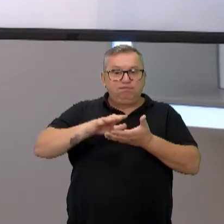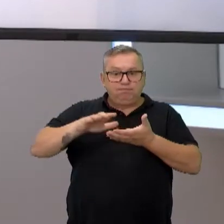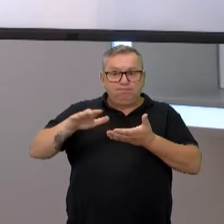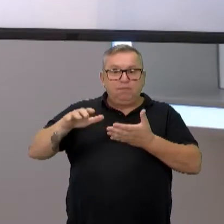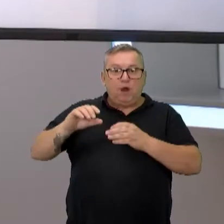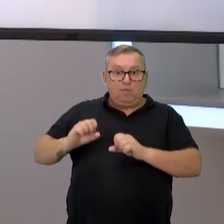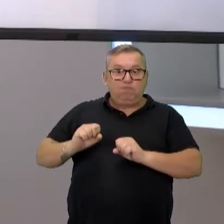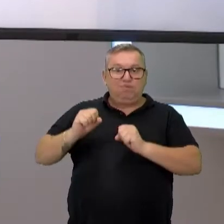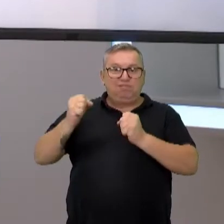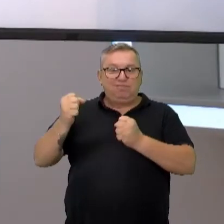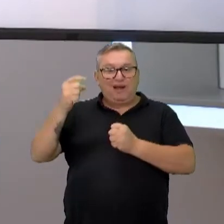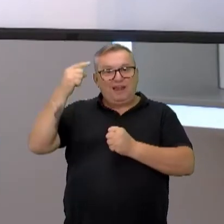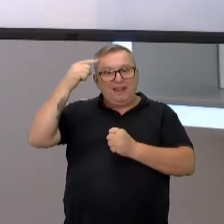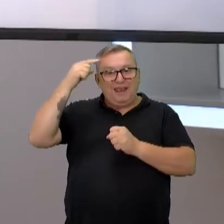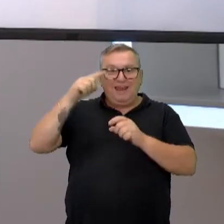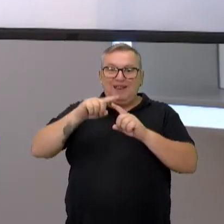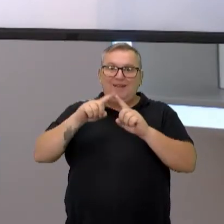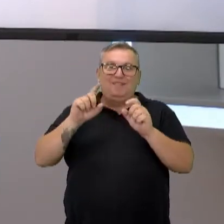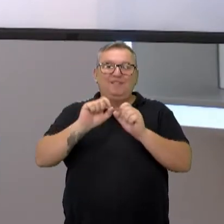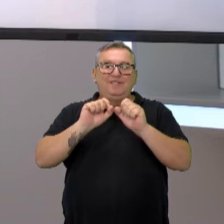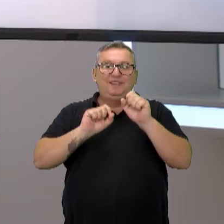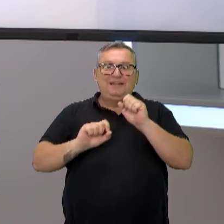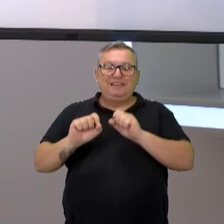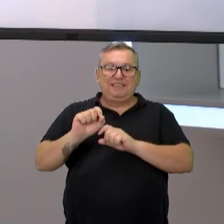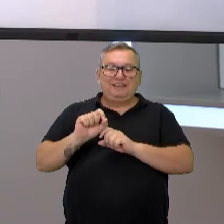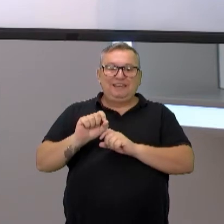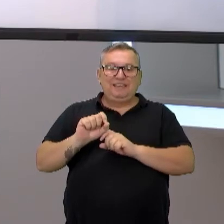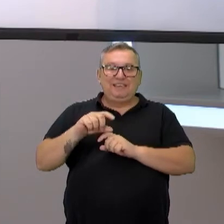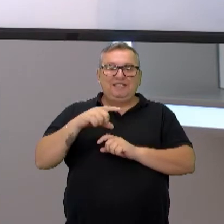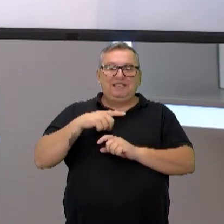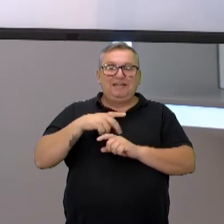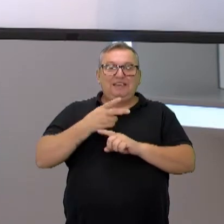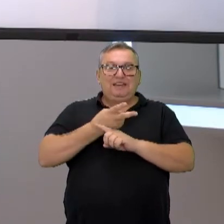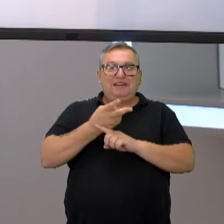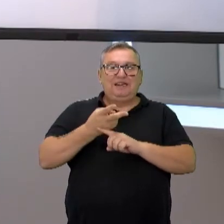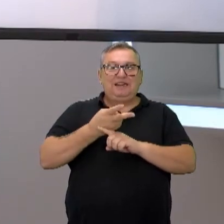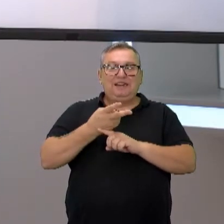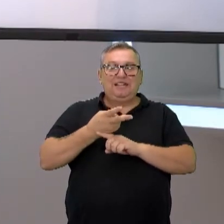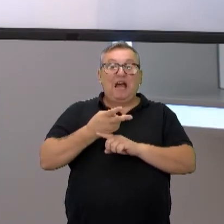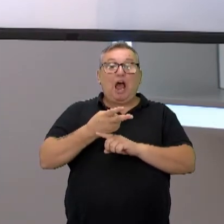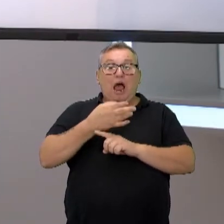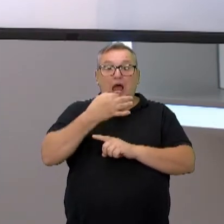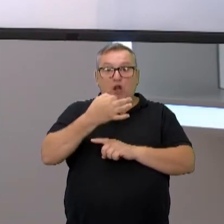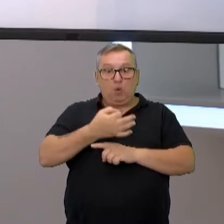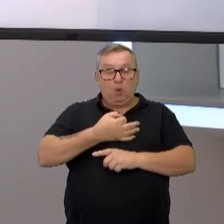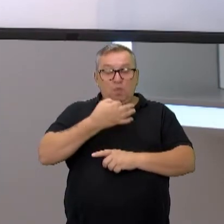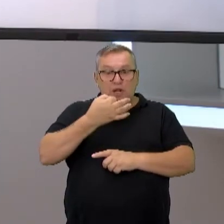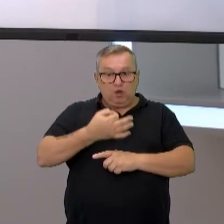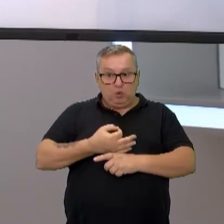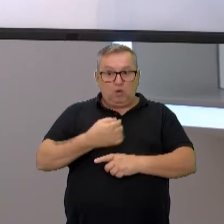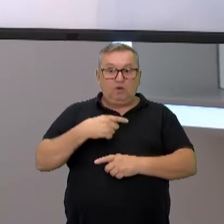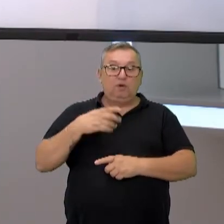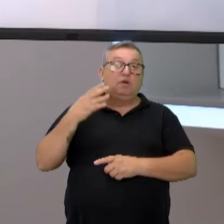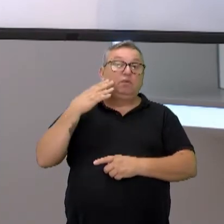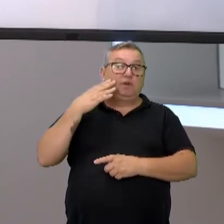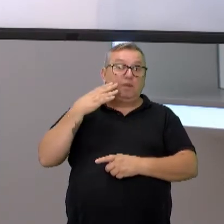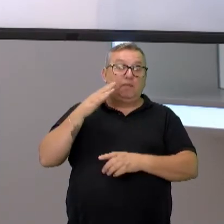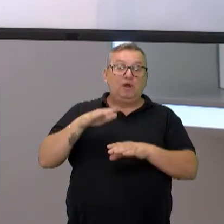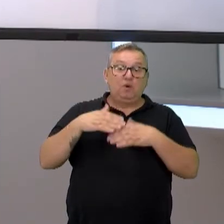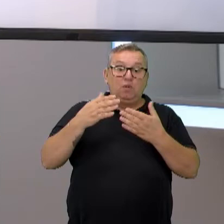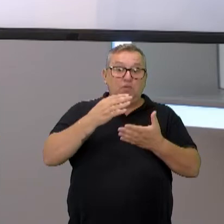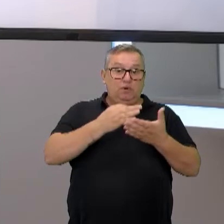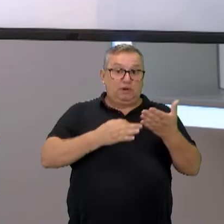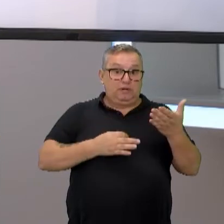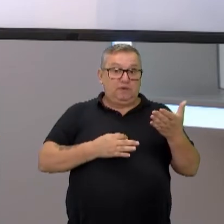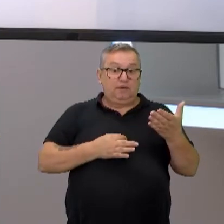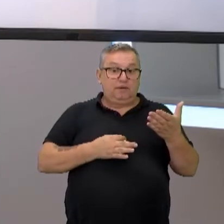uma ideia, mas para defender essa ideia, eu uso um argumento. Tá? Então eu já tenho que saber qual é a tese do texto, eu estou